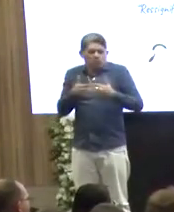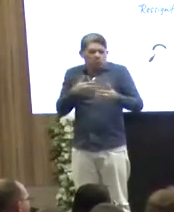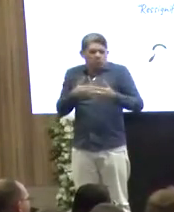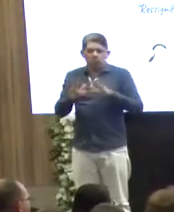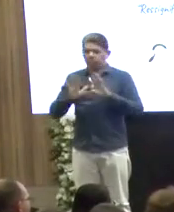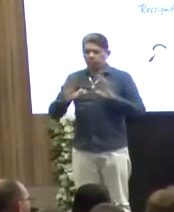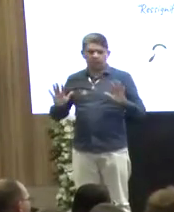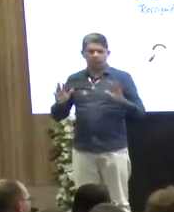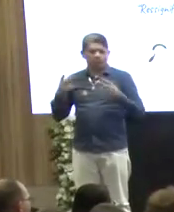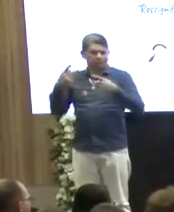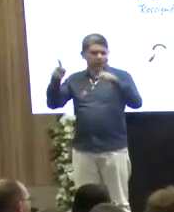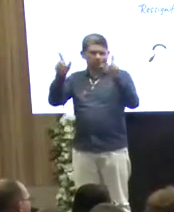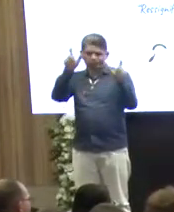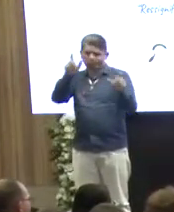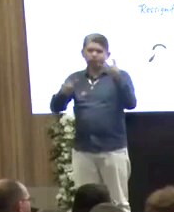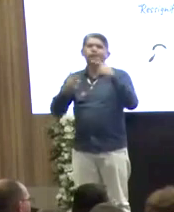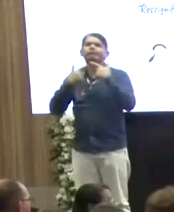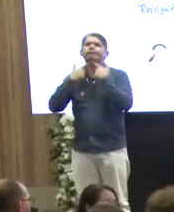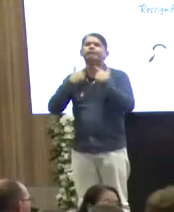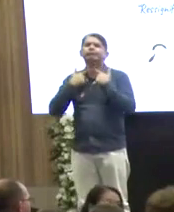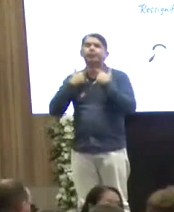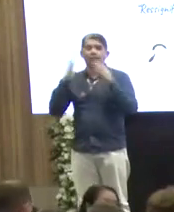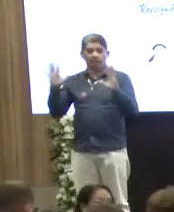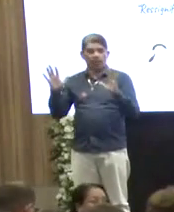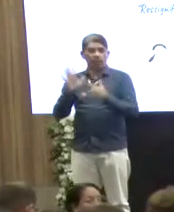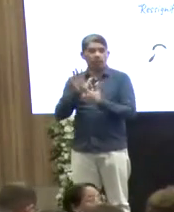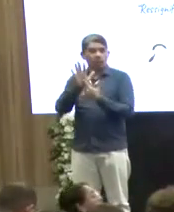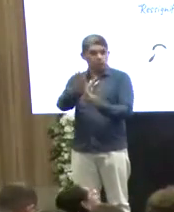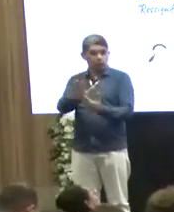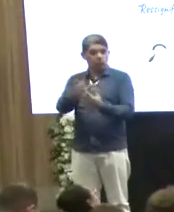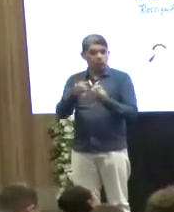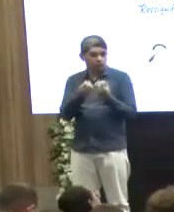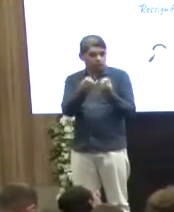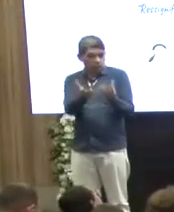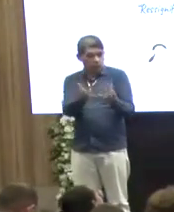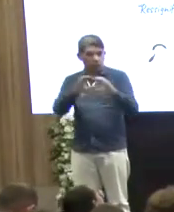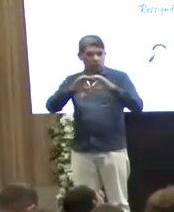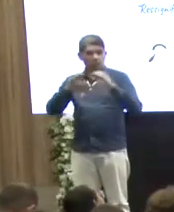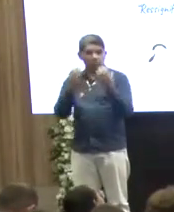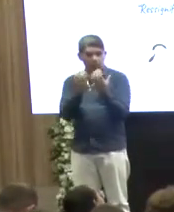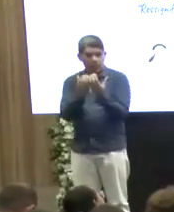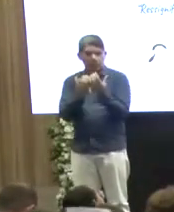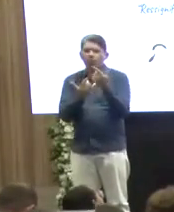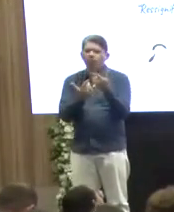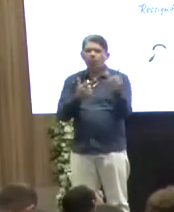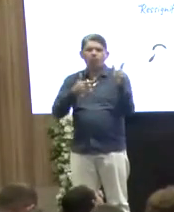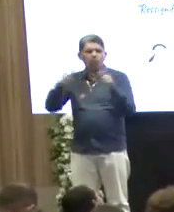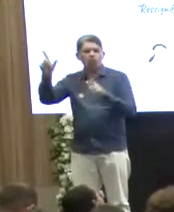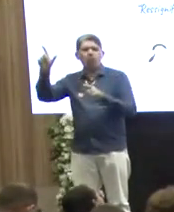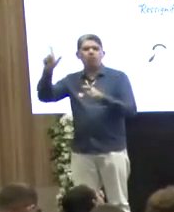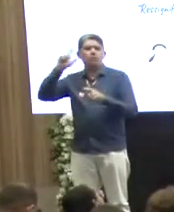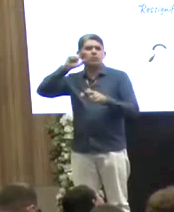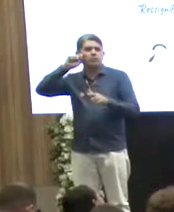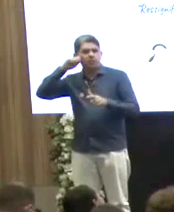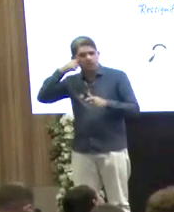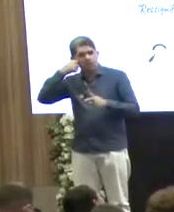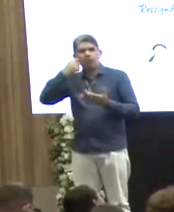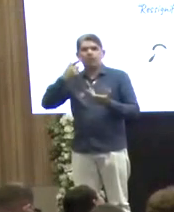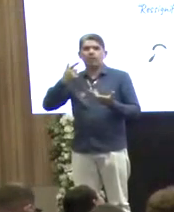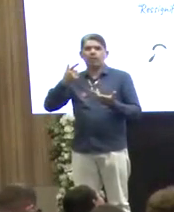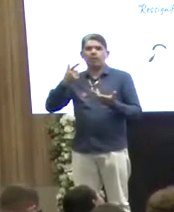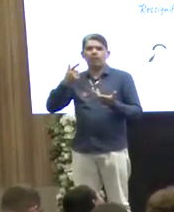livre. É minha vontade. E aí eu não critico negra que alisa, se ela se sente bem. Então eu uso o meu liso, se eu